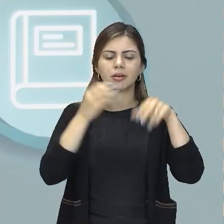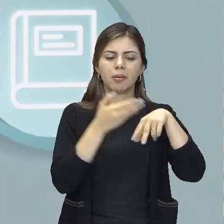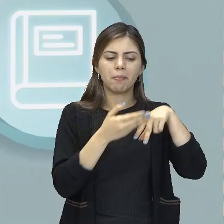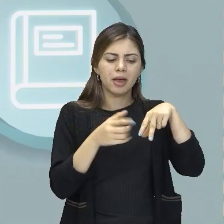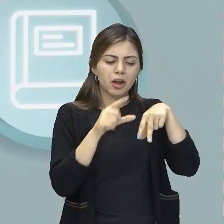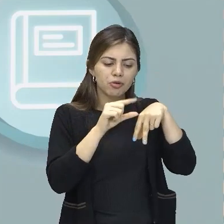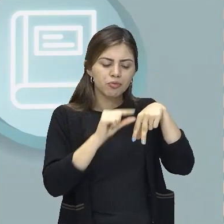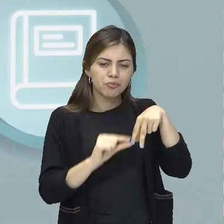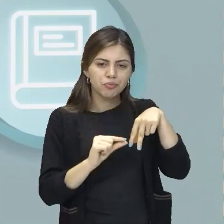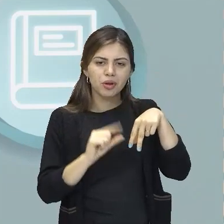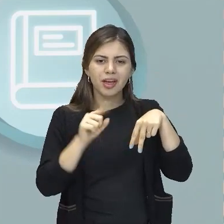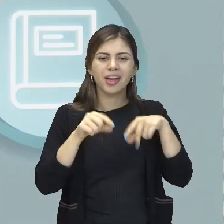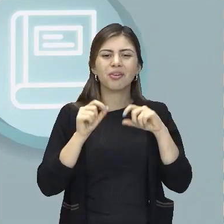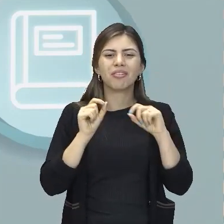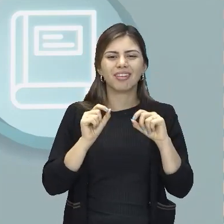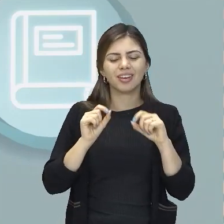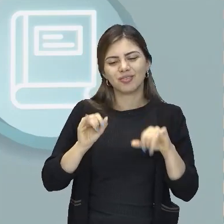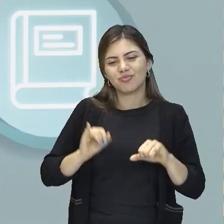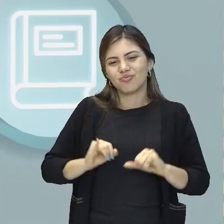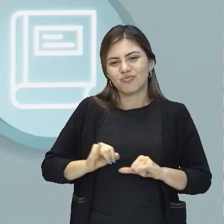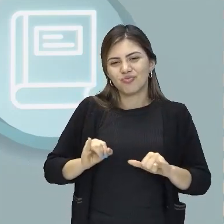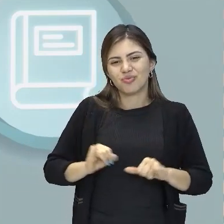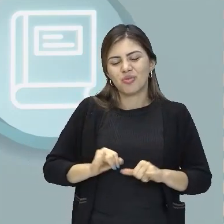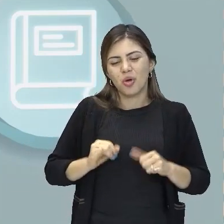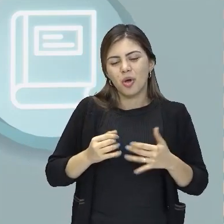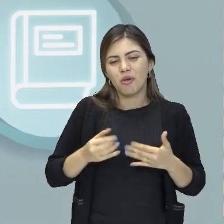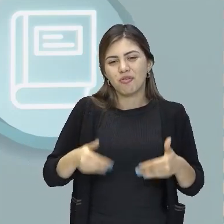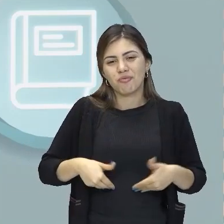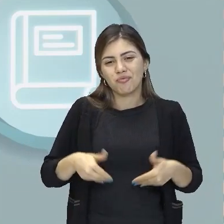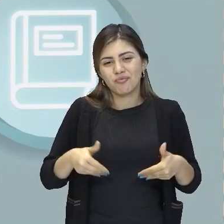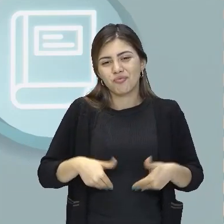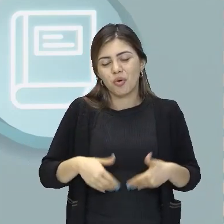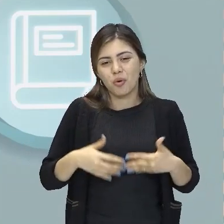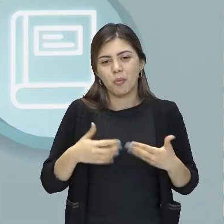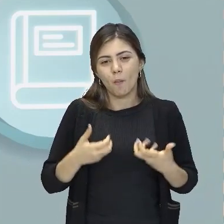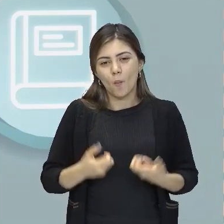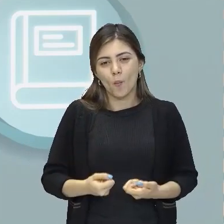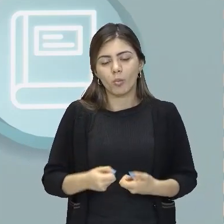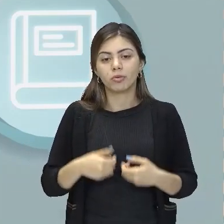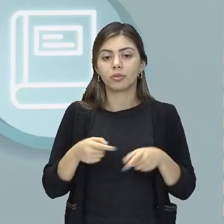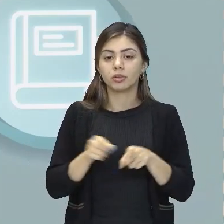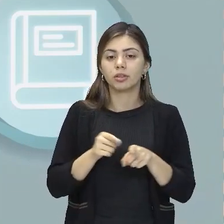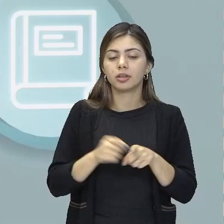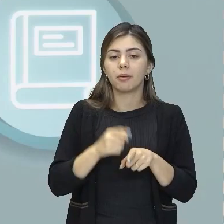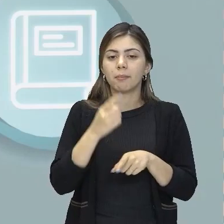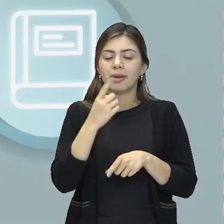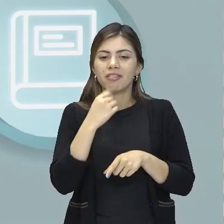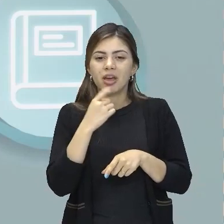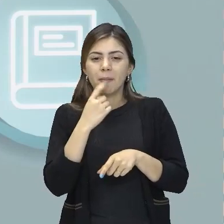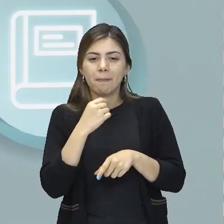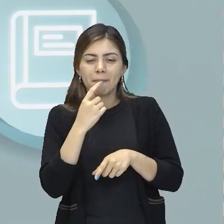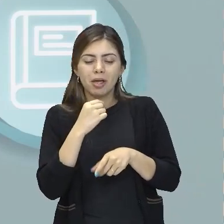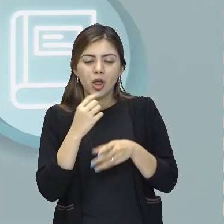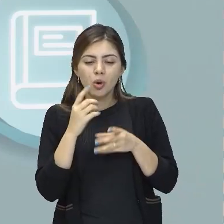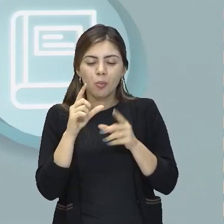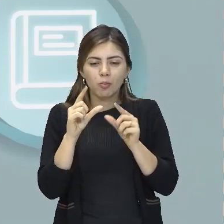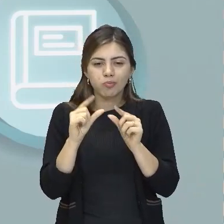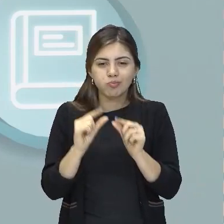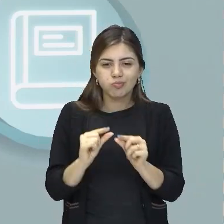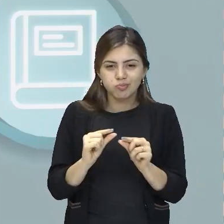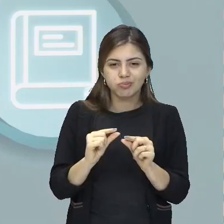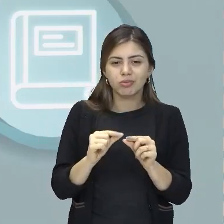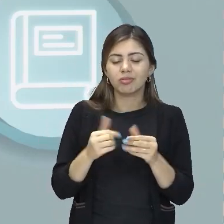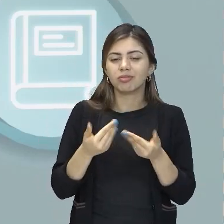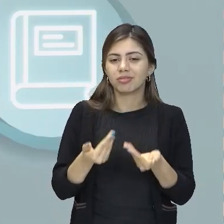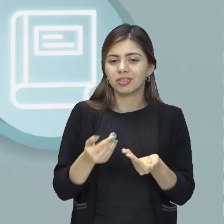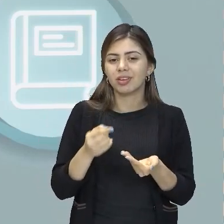a desnutrição. Fala também sobre a anemia, quando ele diz que o sangue tem pouca tinta. Então, ele mostra ali a